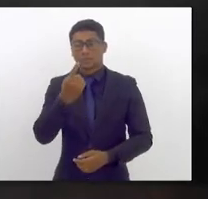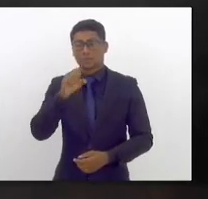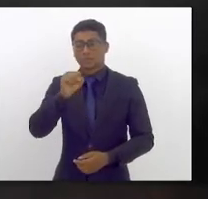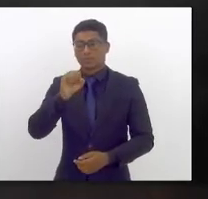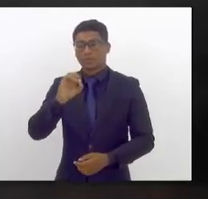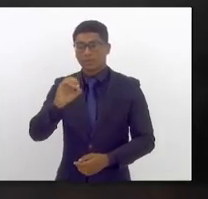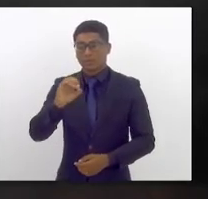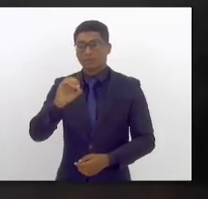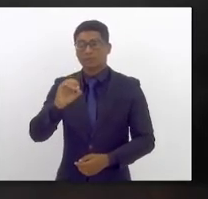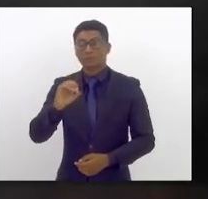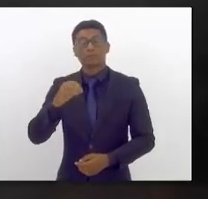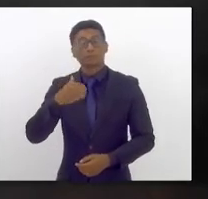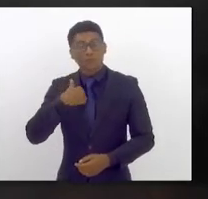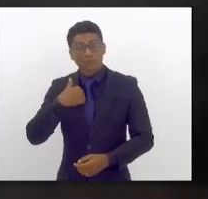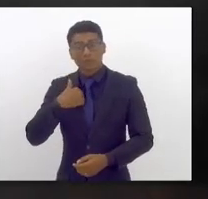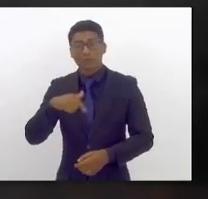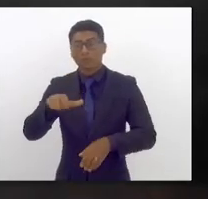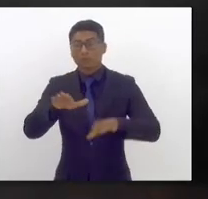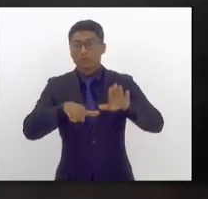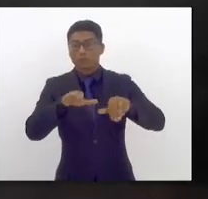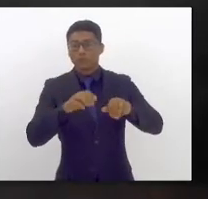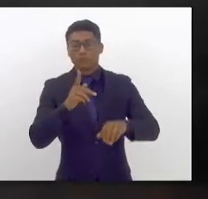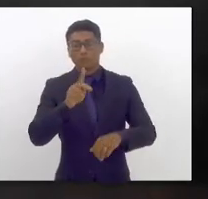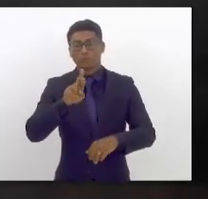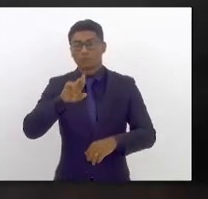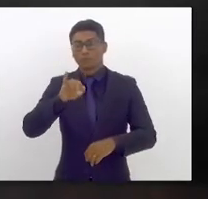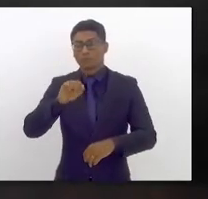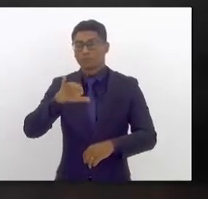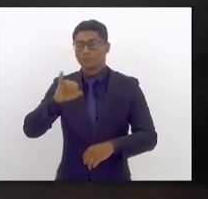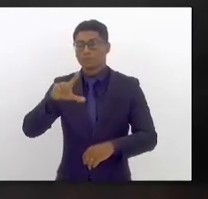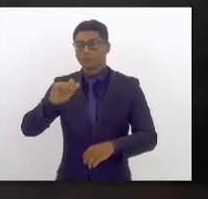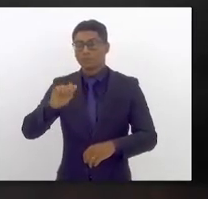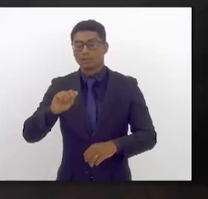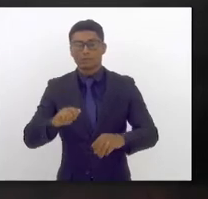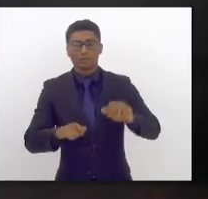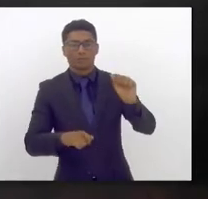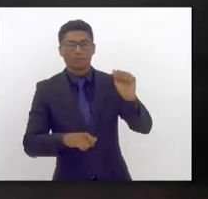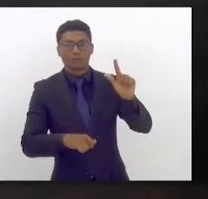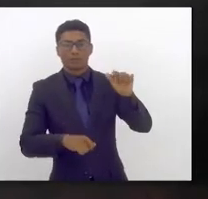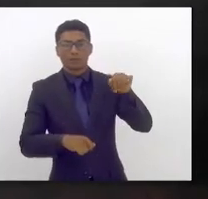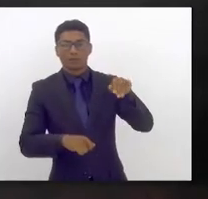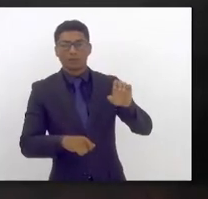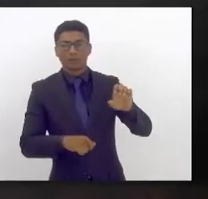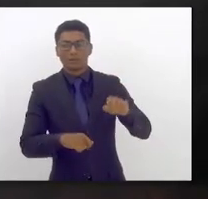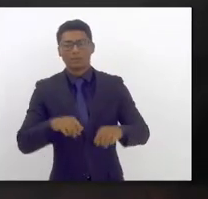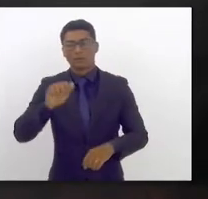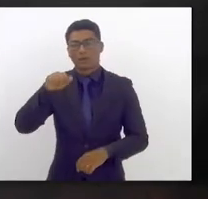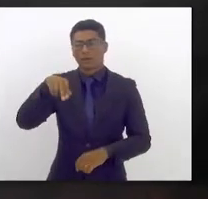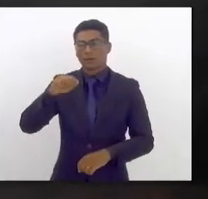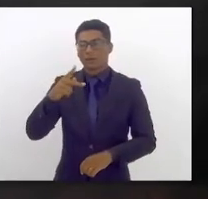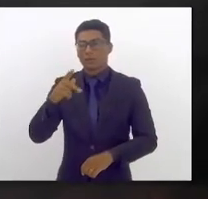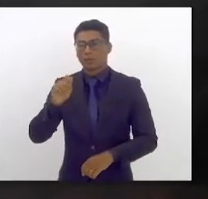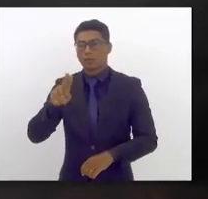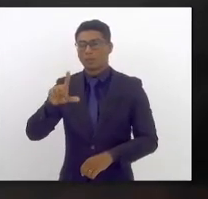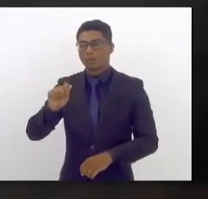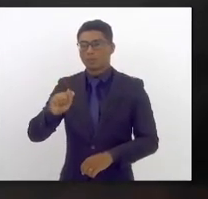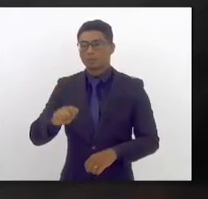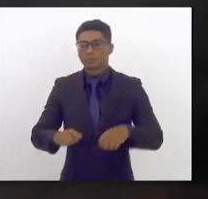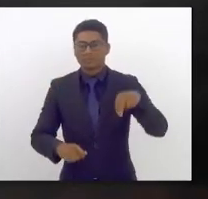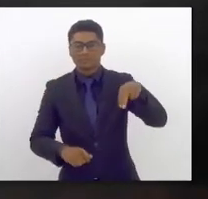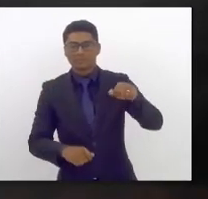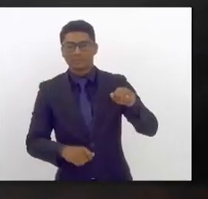eu chamo aqui a Priscila Aline Ana Paula e a Natasha